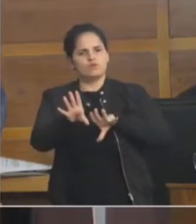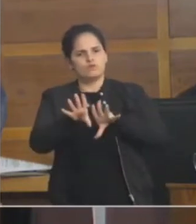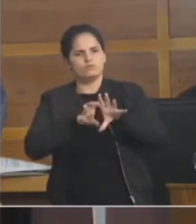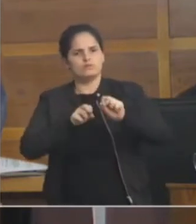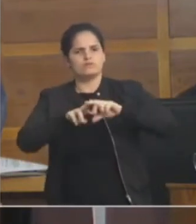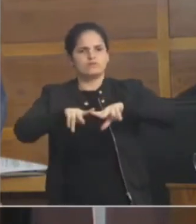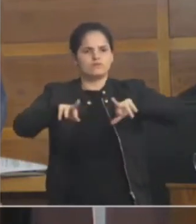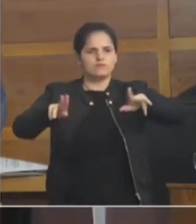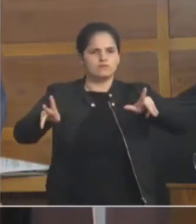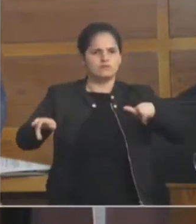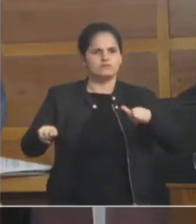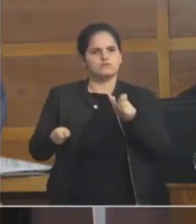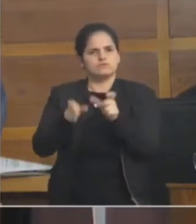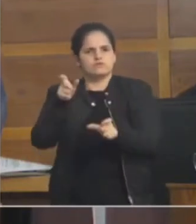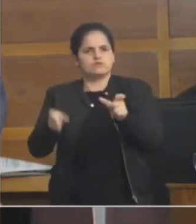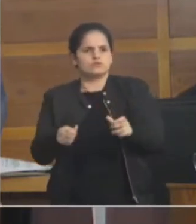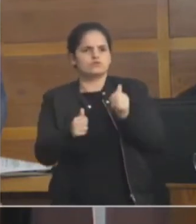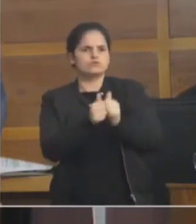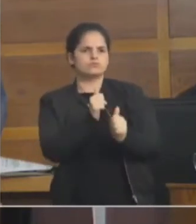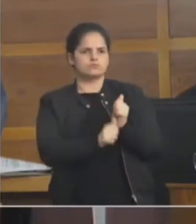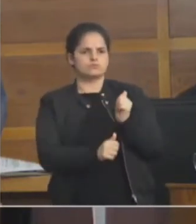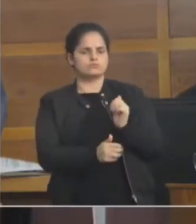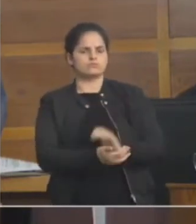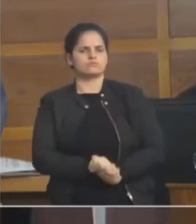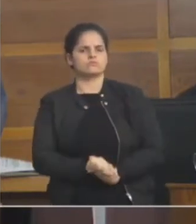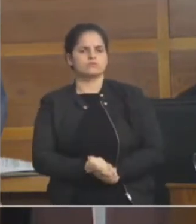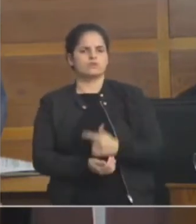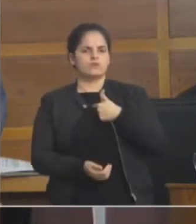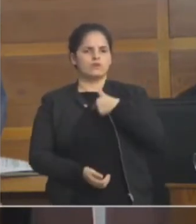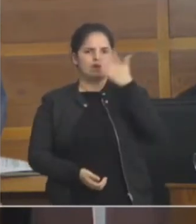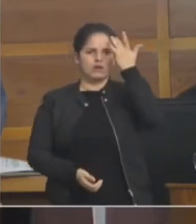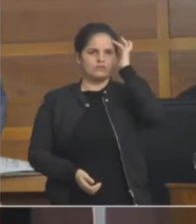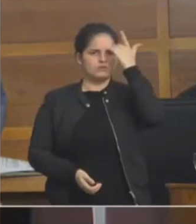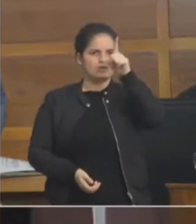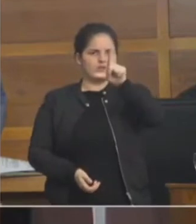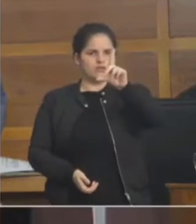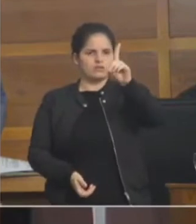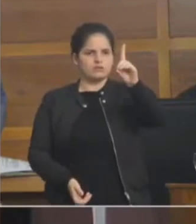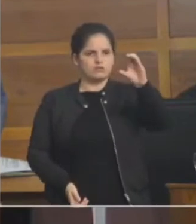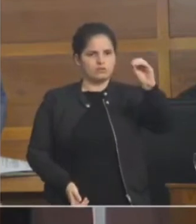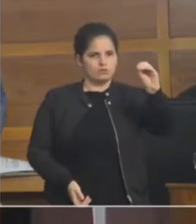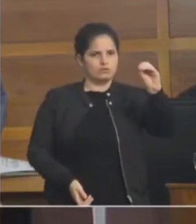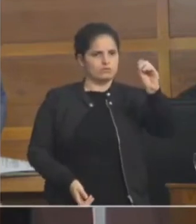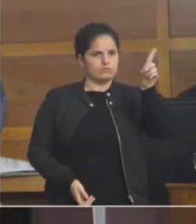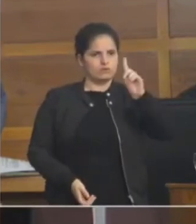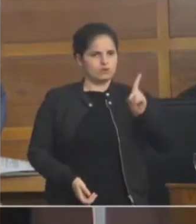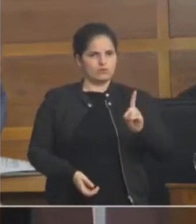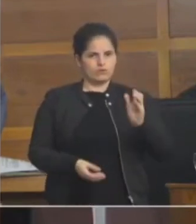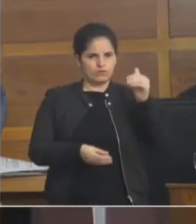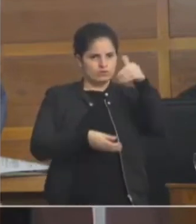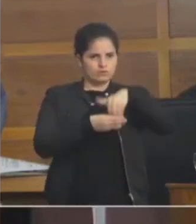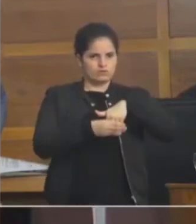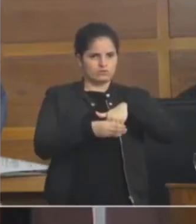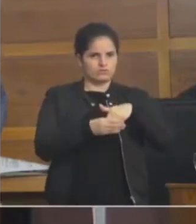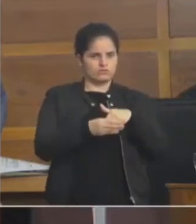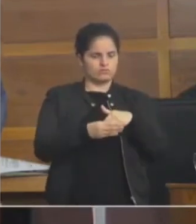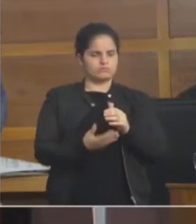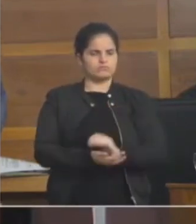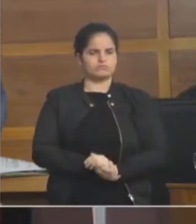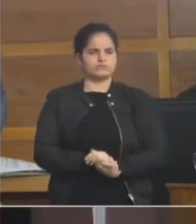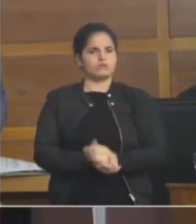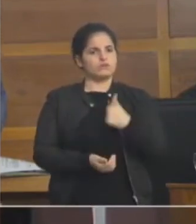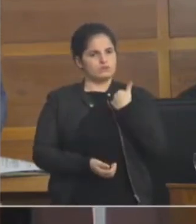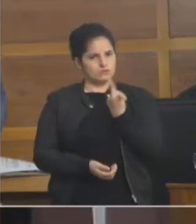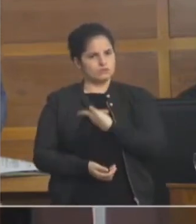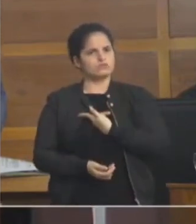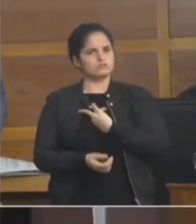hora acho que a LDO ainda não foi colocado e não foi ainda votado a gente